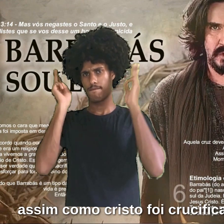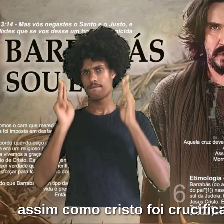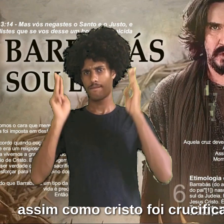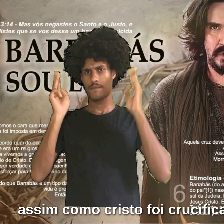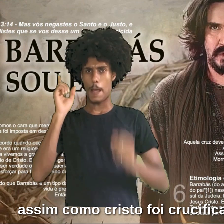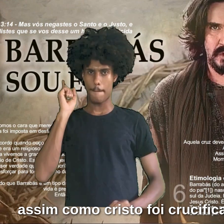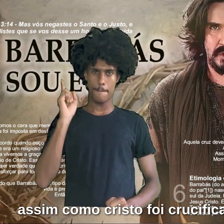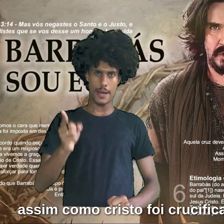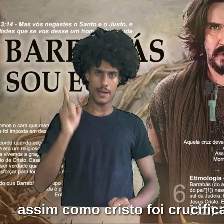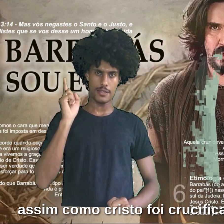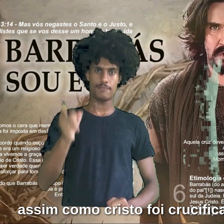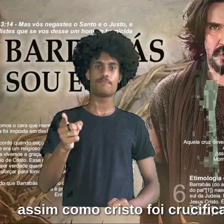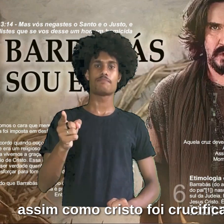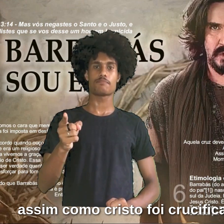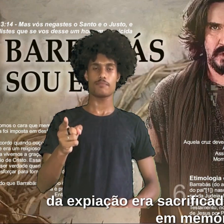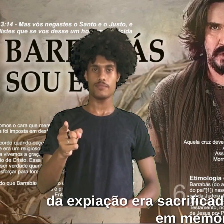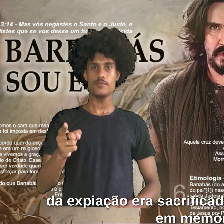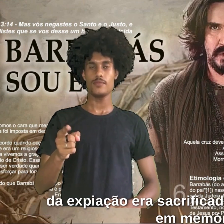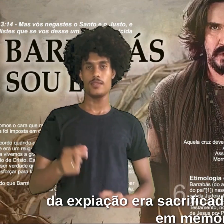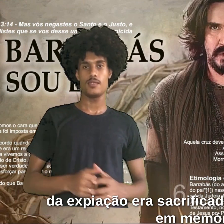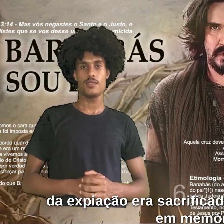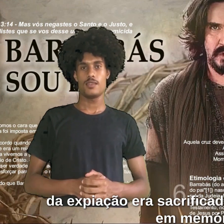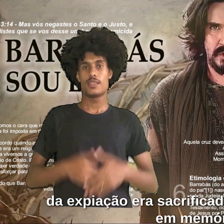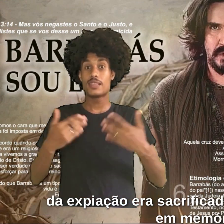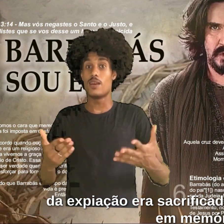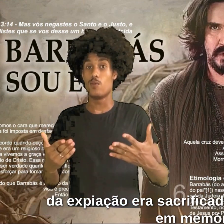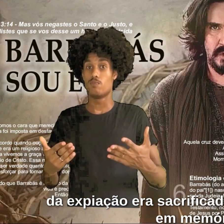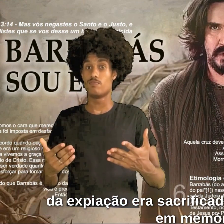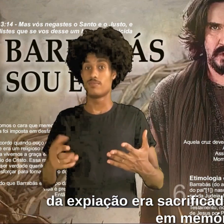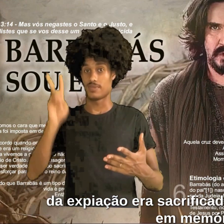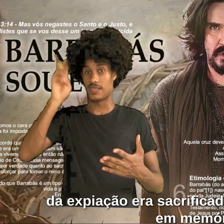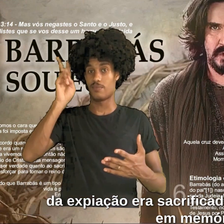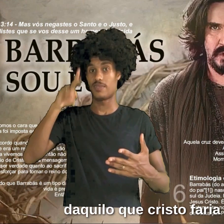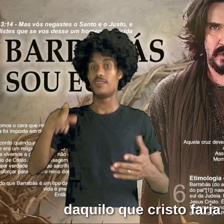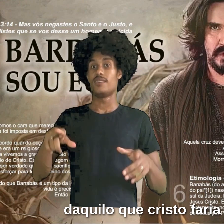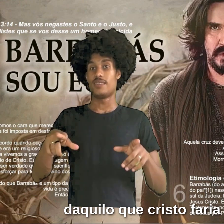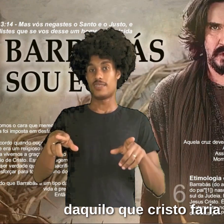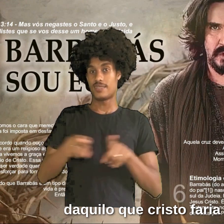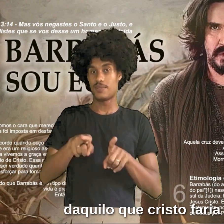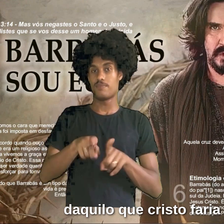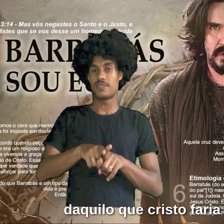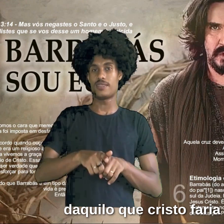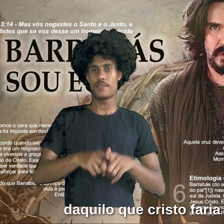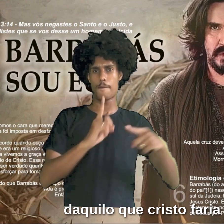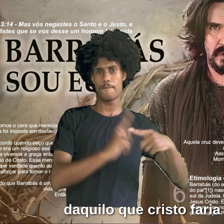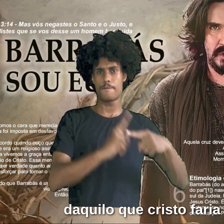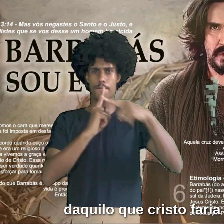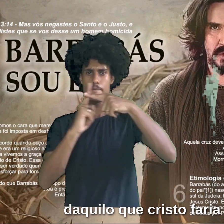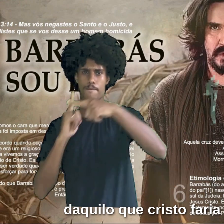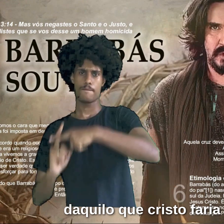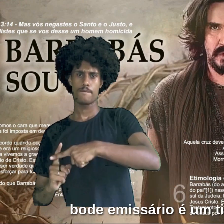assim como Cristo foi crucificado, aquele bode do dia da expiação era sacrificado em símbolo, né, em memória daquilo que Cristo faria por